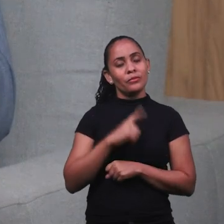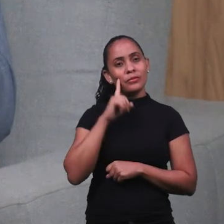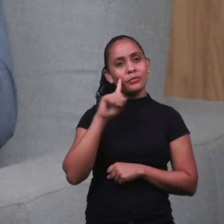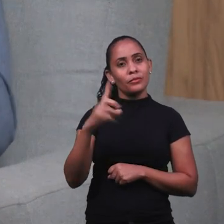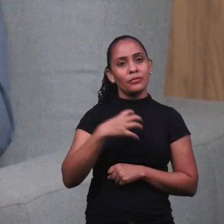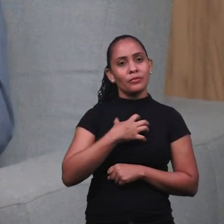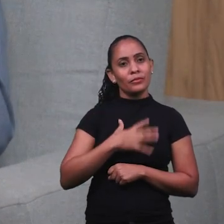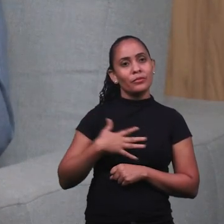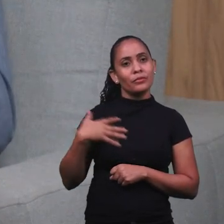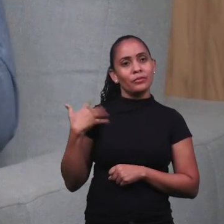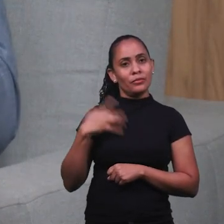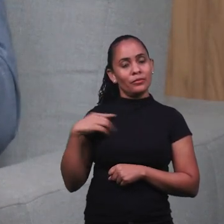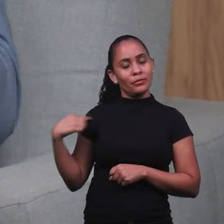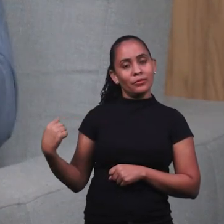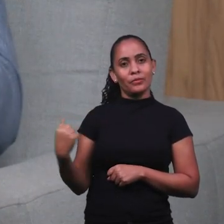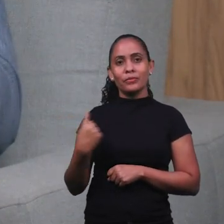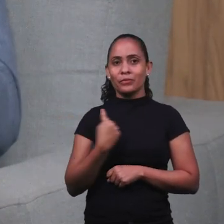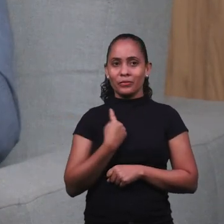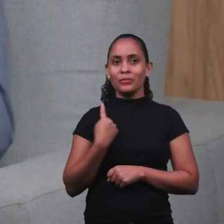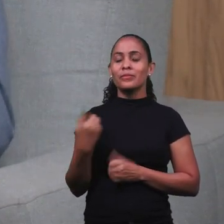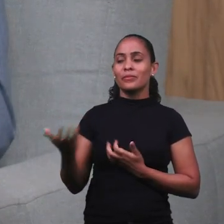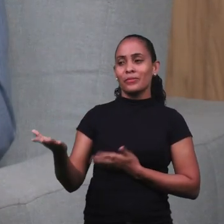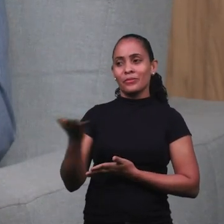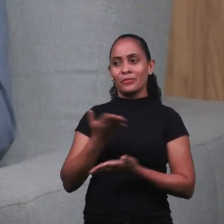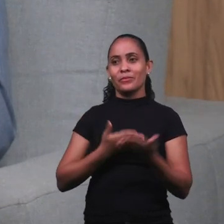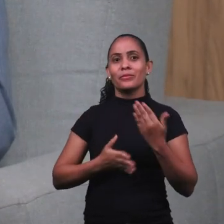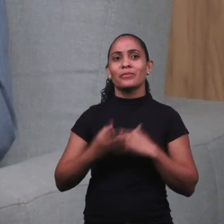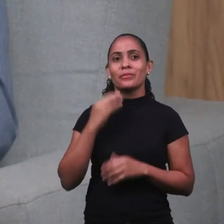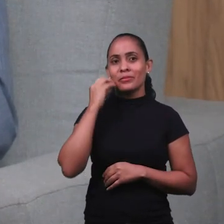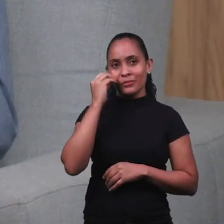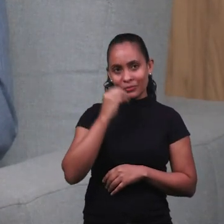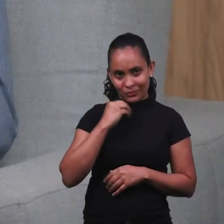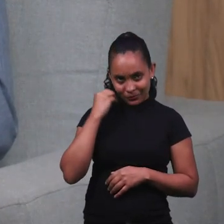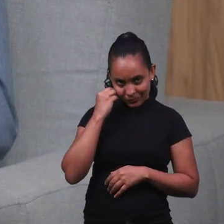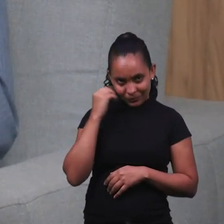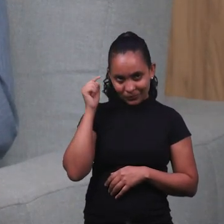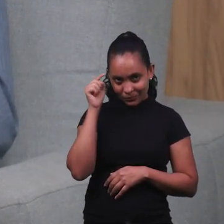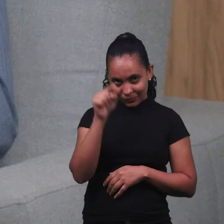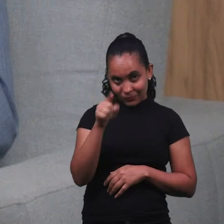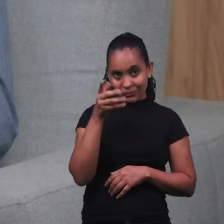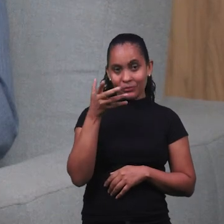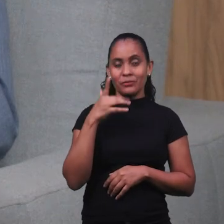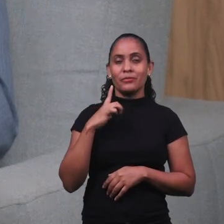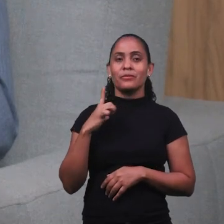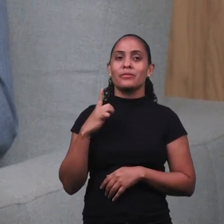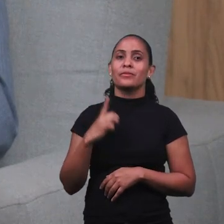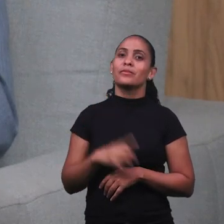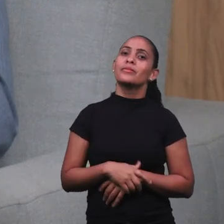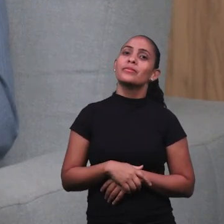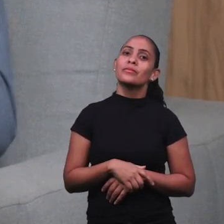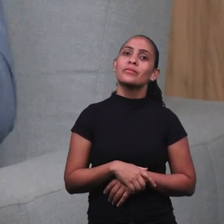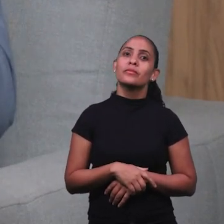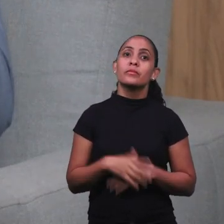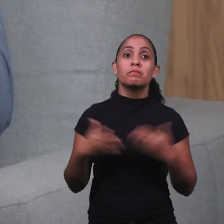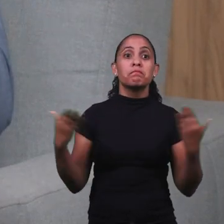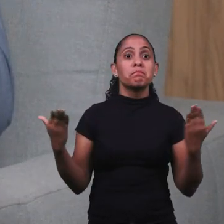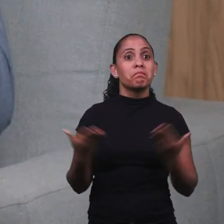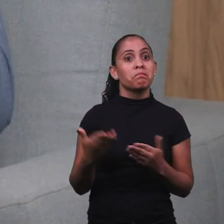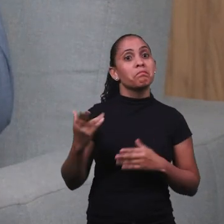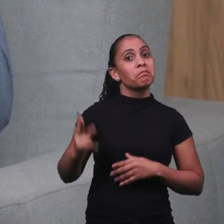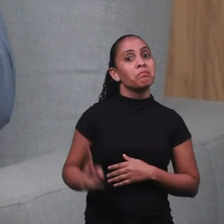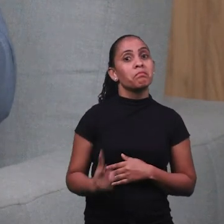com alegria, nós vamos participar dessa experiência que você tem nos contado. E nós vamos exibir